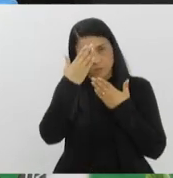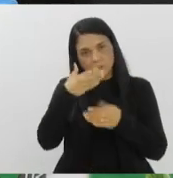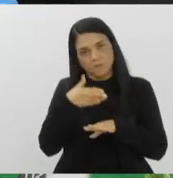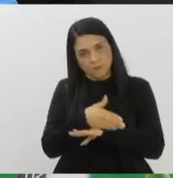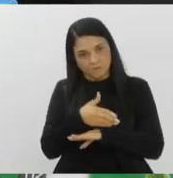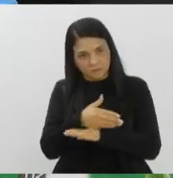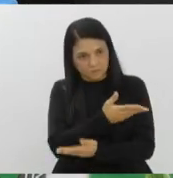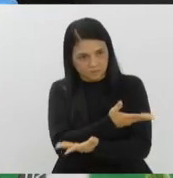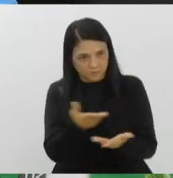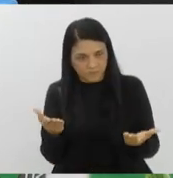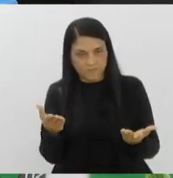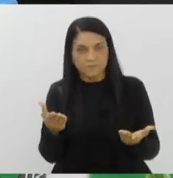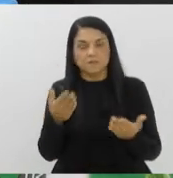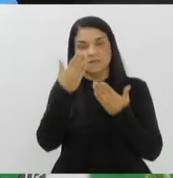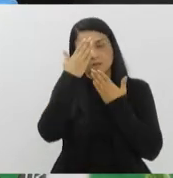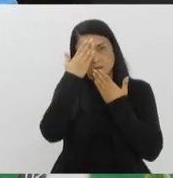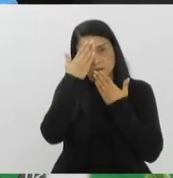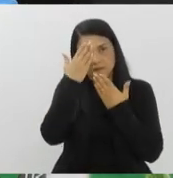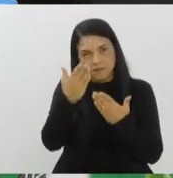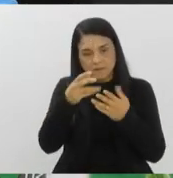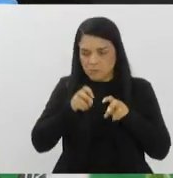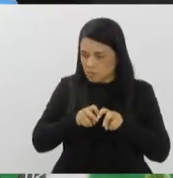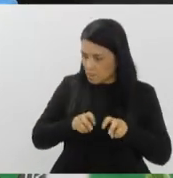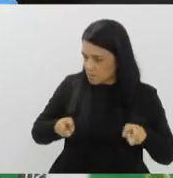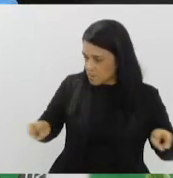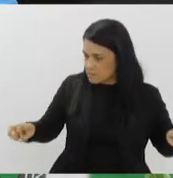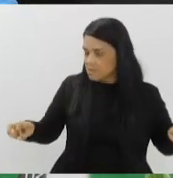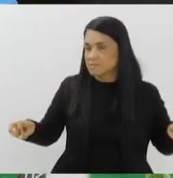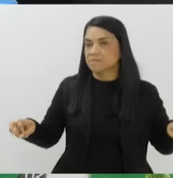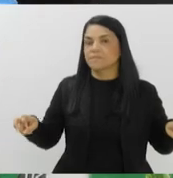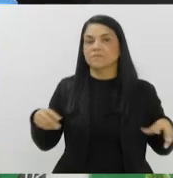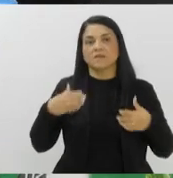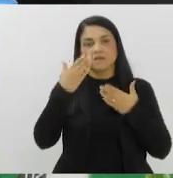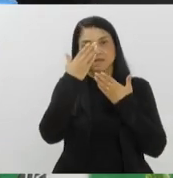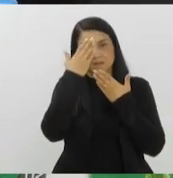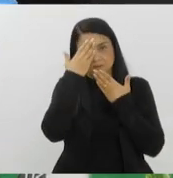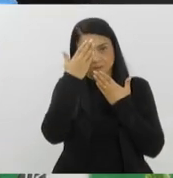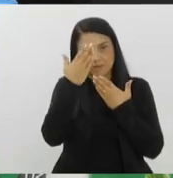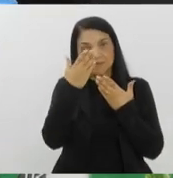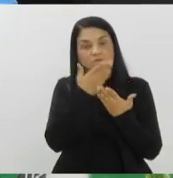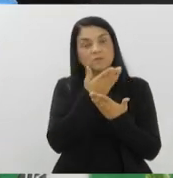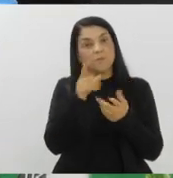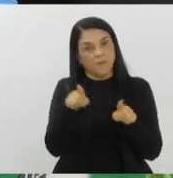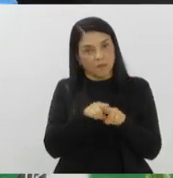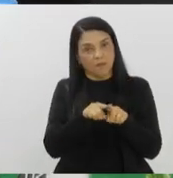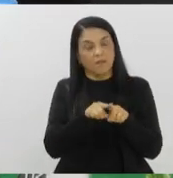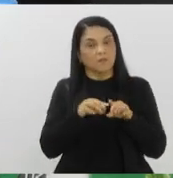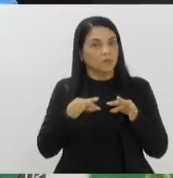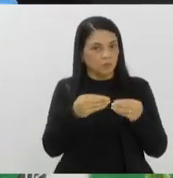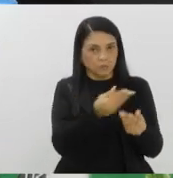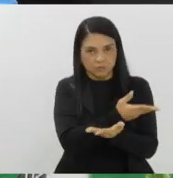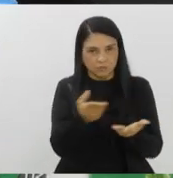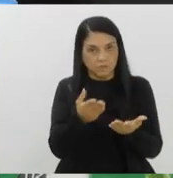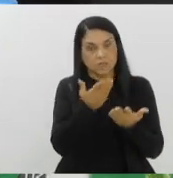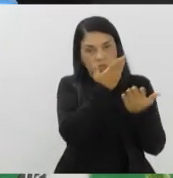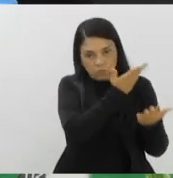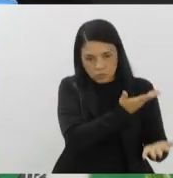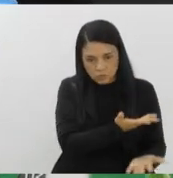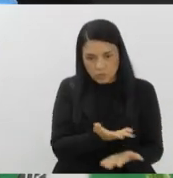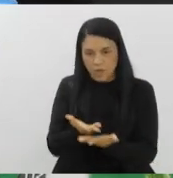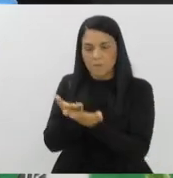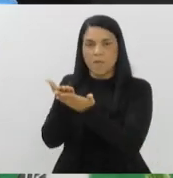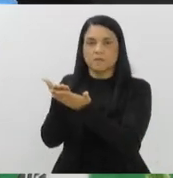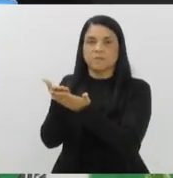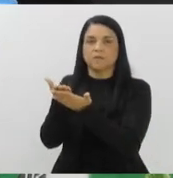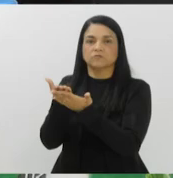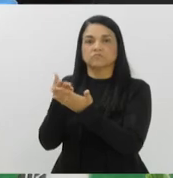de vocês. Agradeço a mesa composta aqui e esses encaminhamentos levaremos aí aos órgãos públicos.